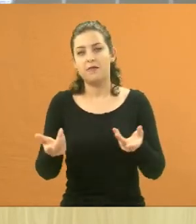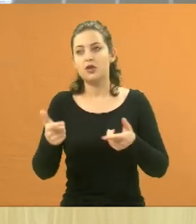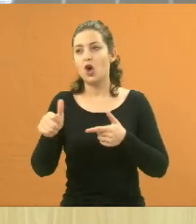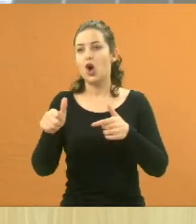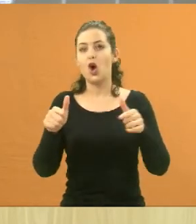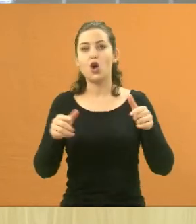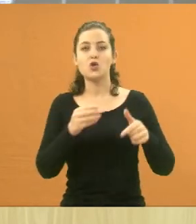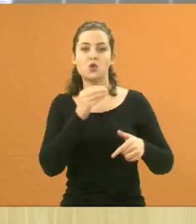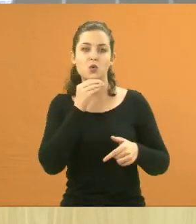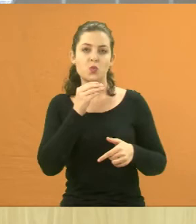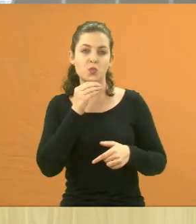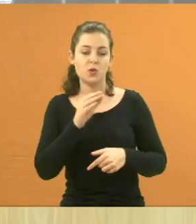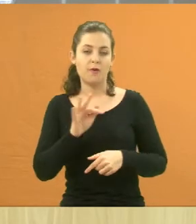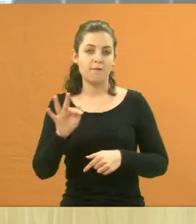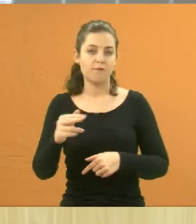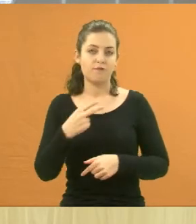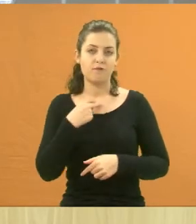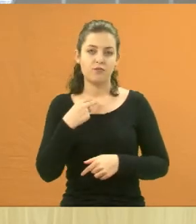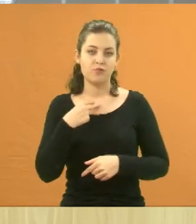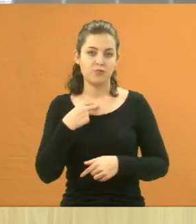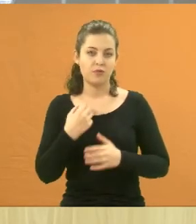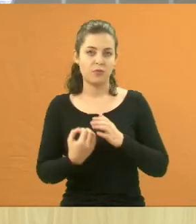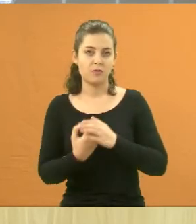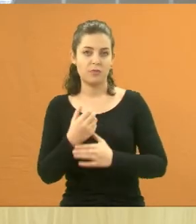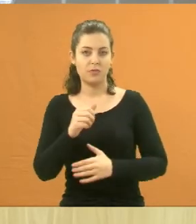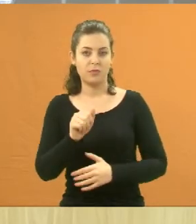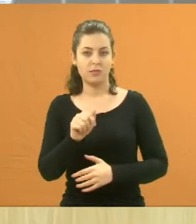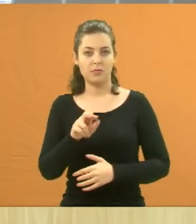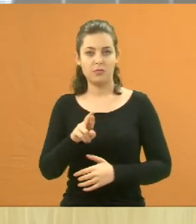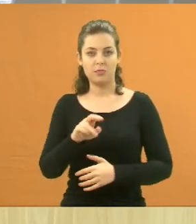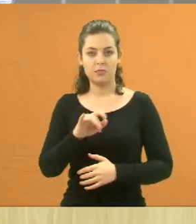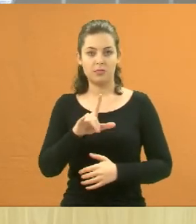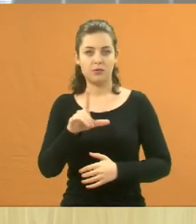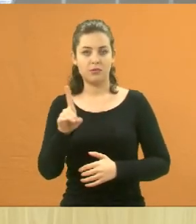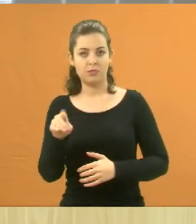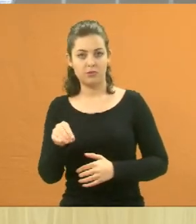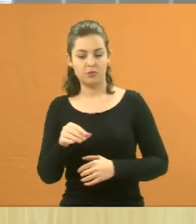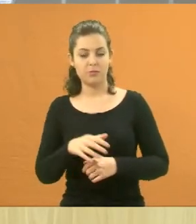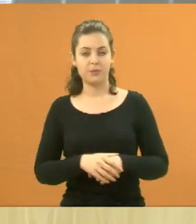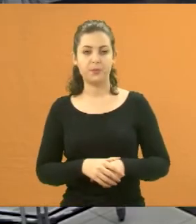outra oportunidade. Autoria, vereador Arildo Batista.